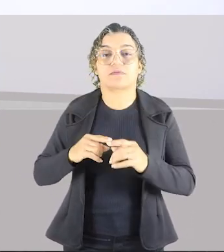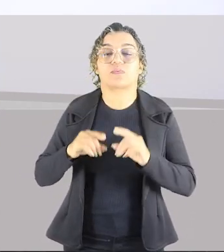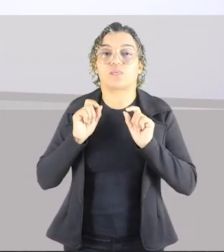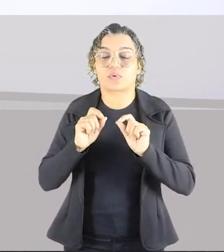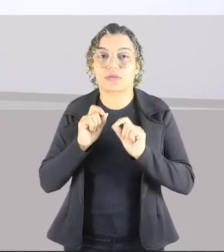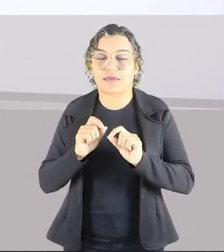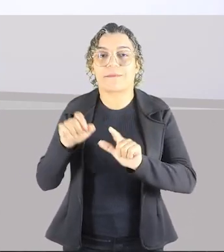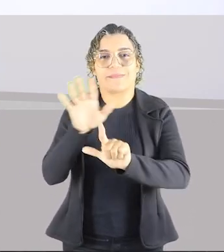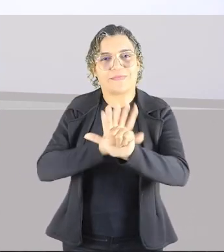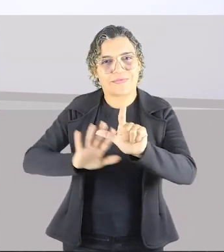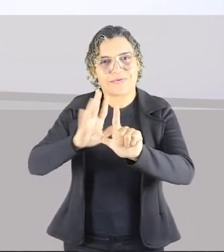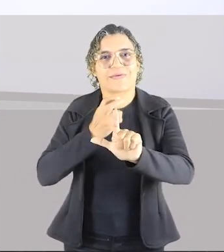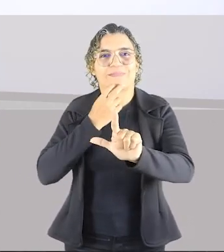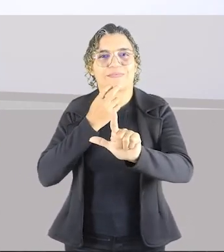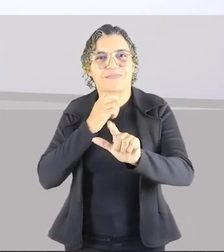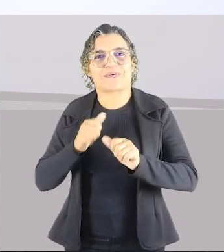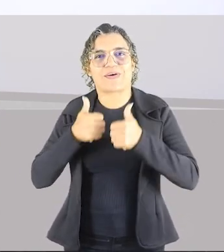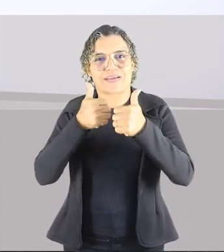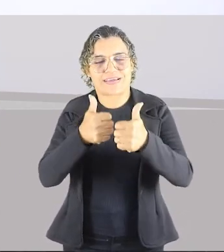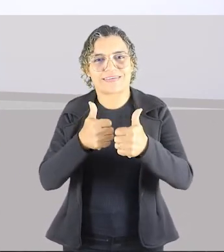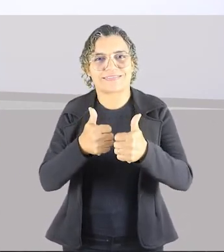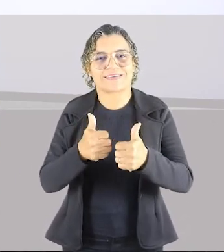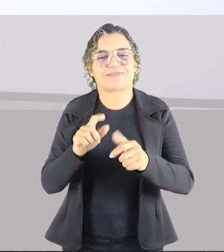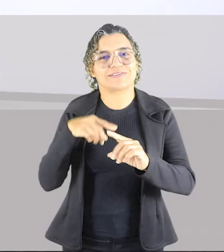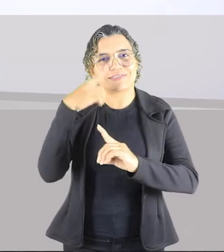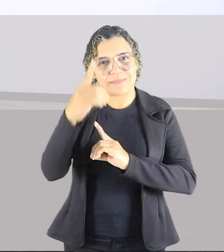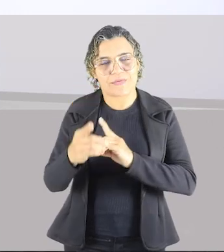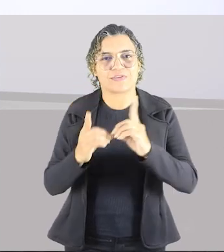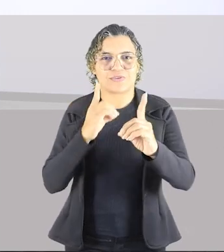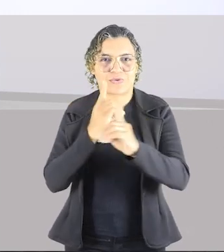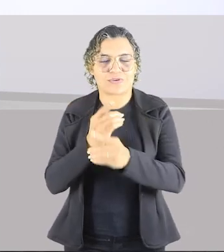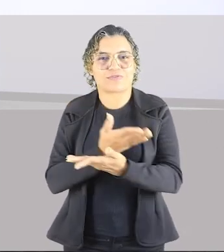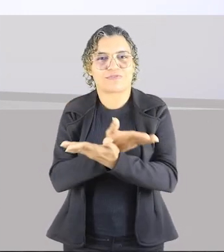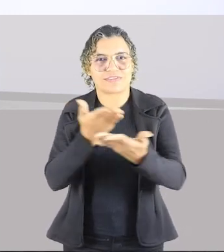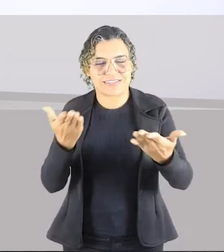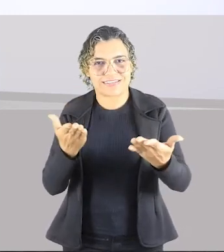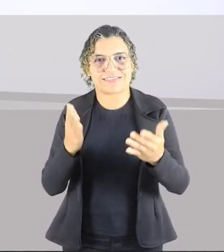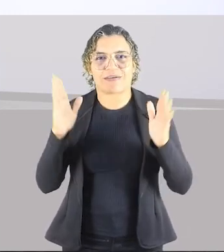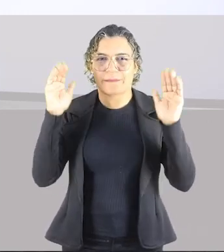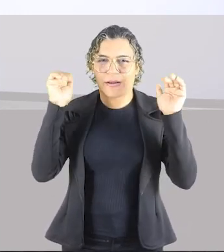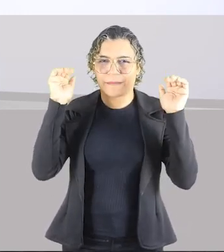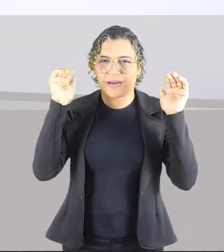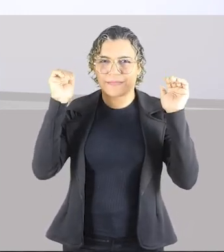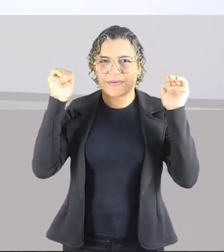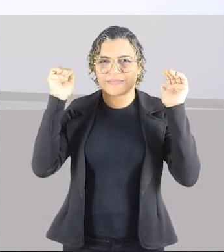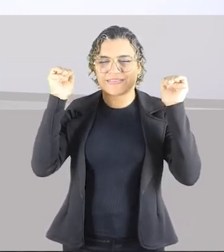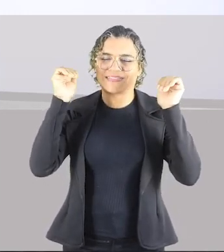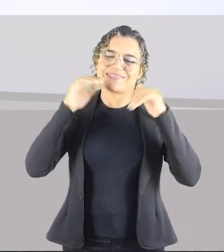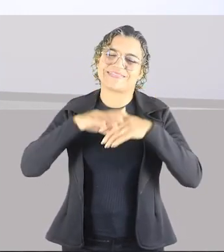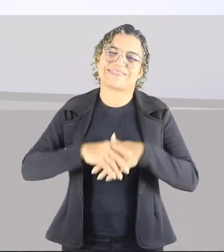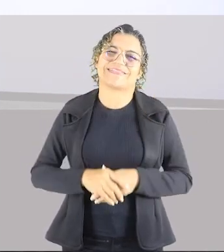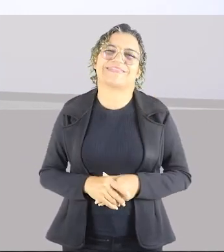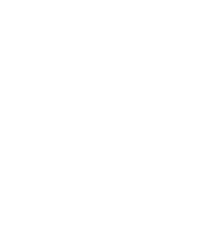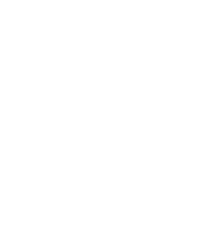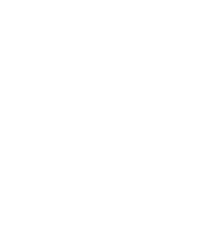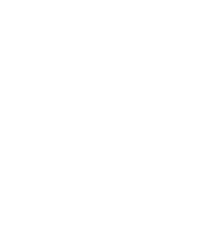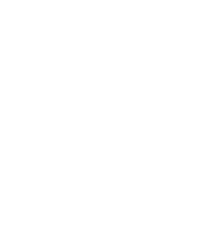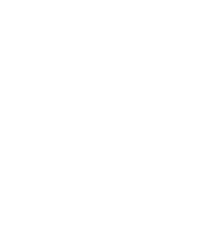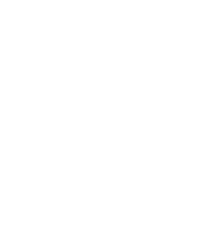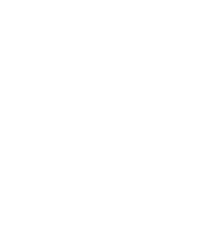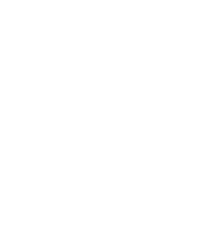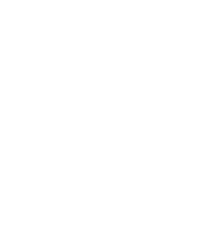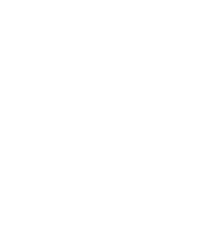a plataforma Gonçalves Dias. É isso aí, te espero para as outras aulas. Um abraço a todos e valeu!